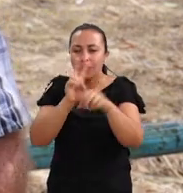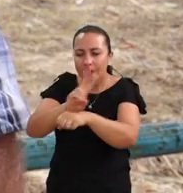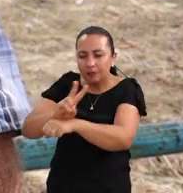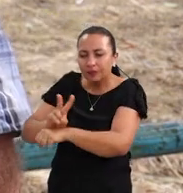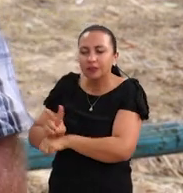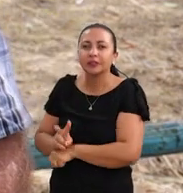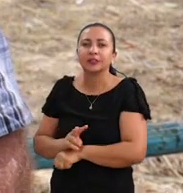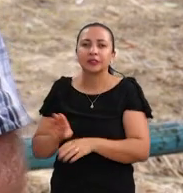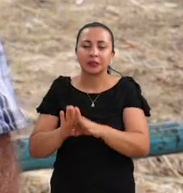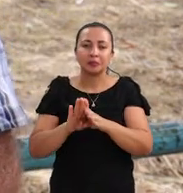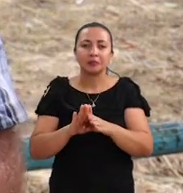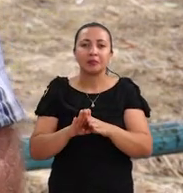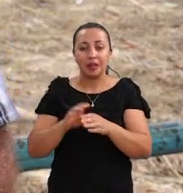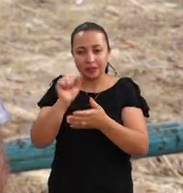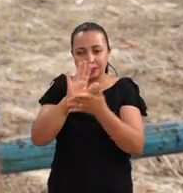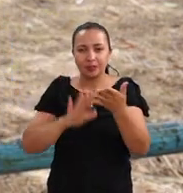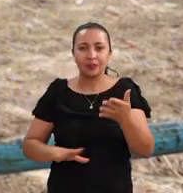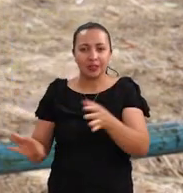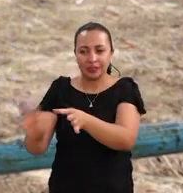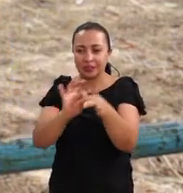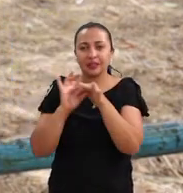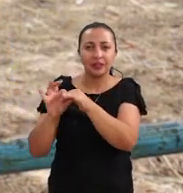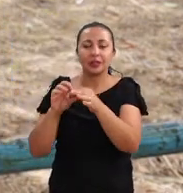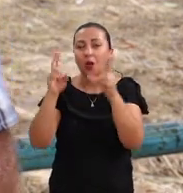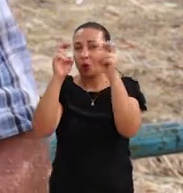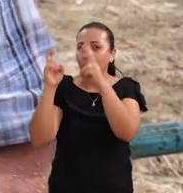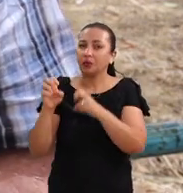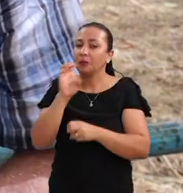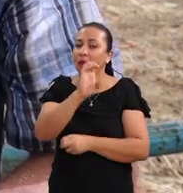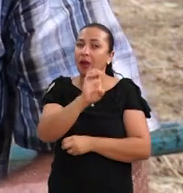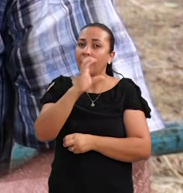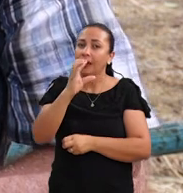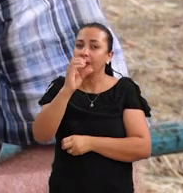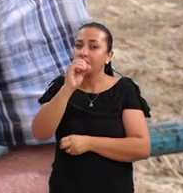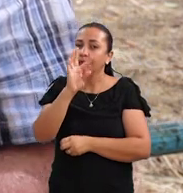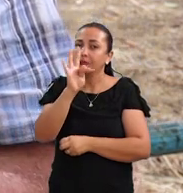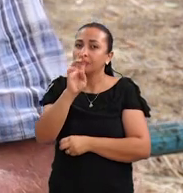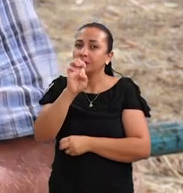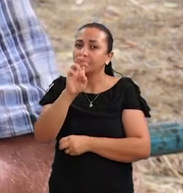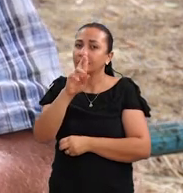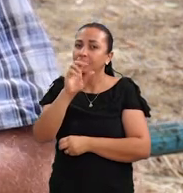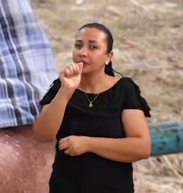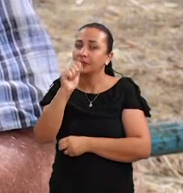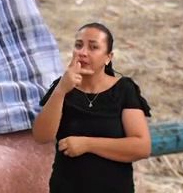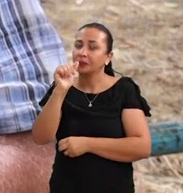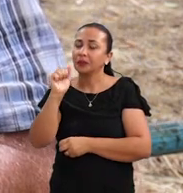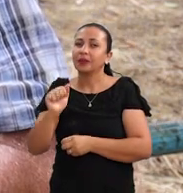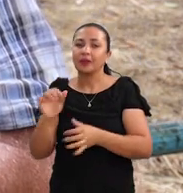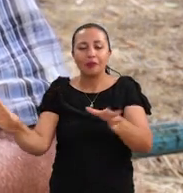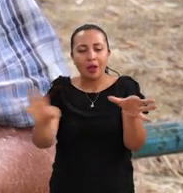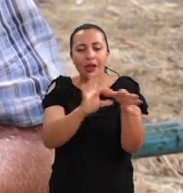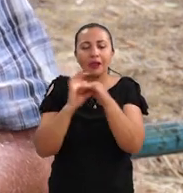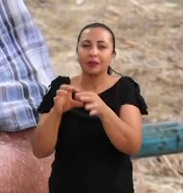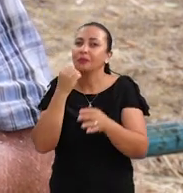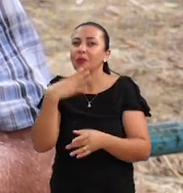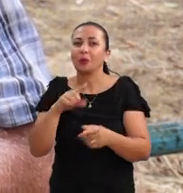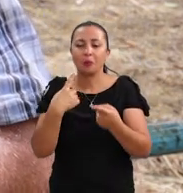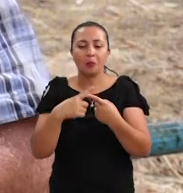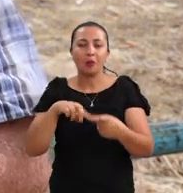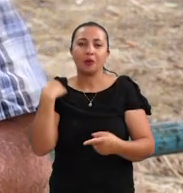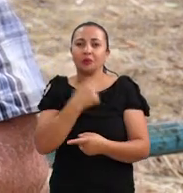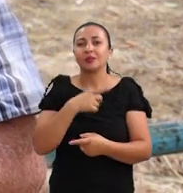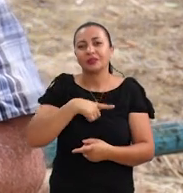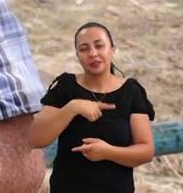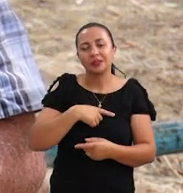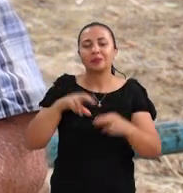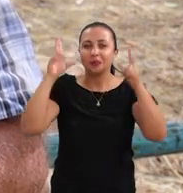centros de ecoterapia, as atividades ligadas à ecoterapia, com esse termo ecoterapia, né? Então, assim, foi um link muito bom, né? Porque